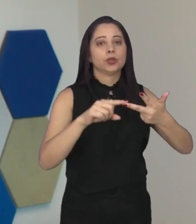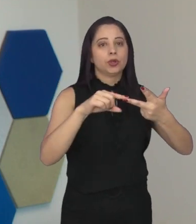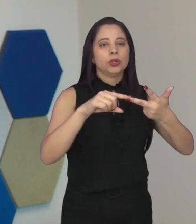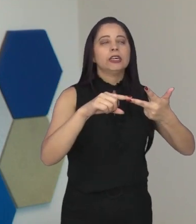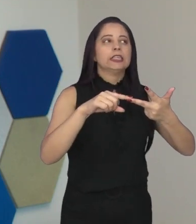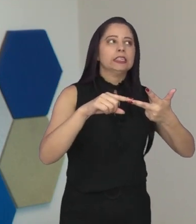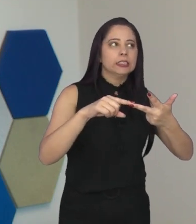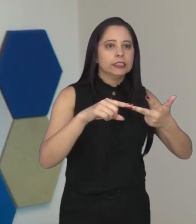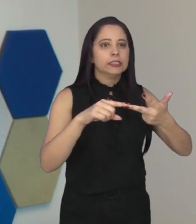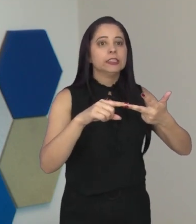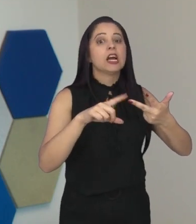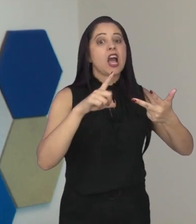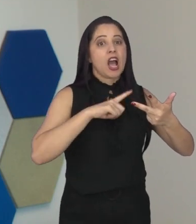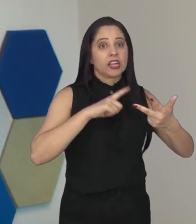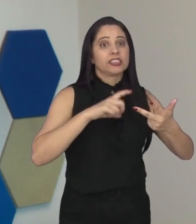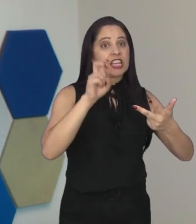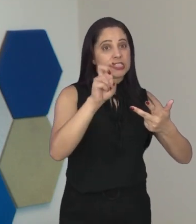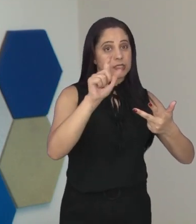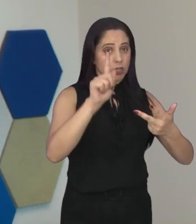facial,